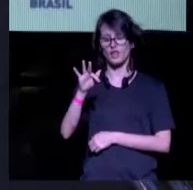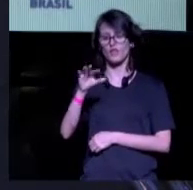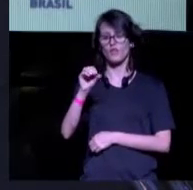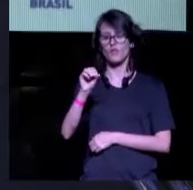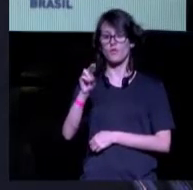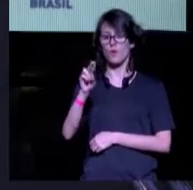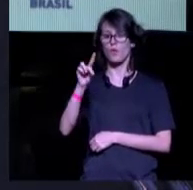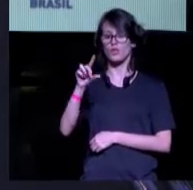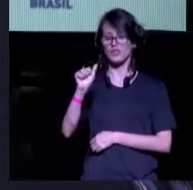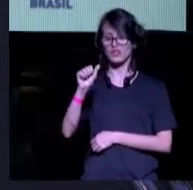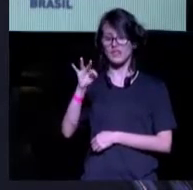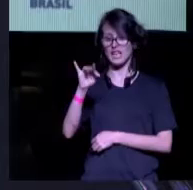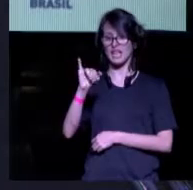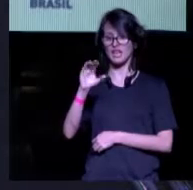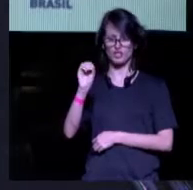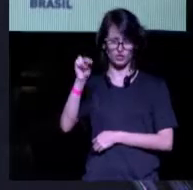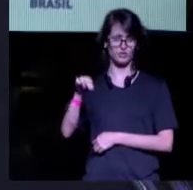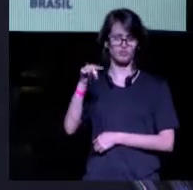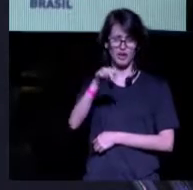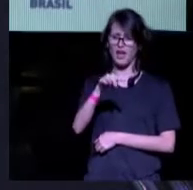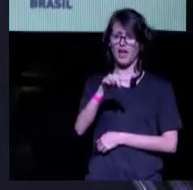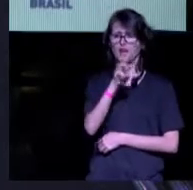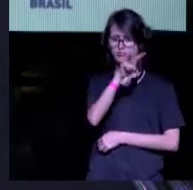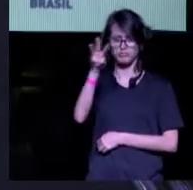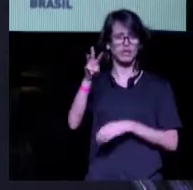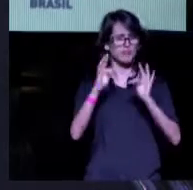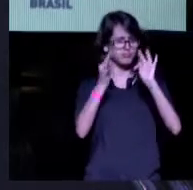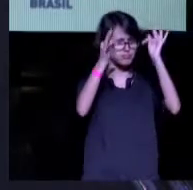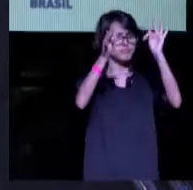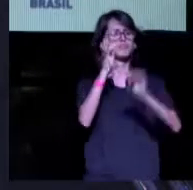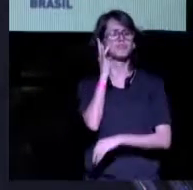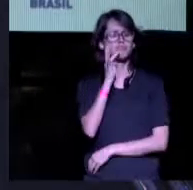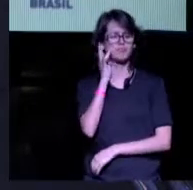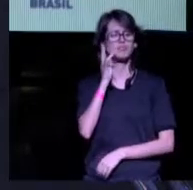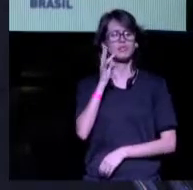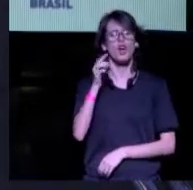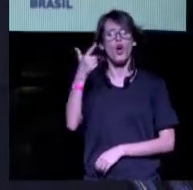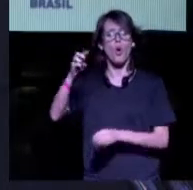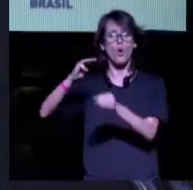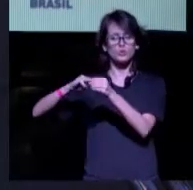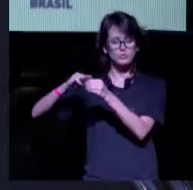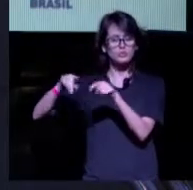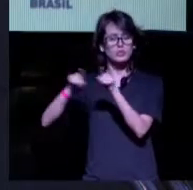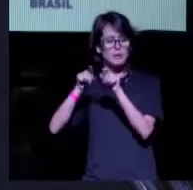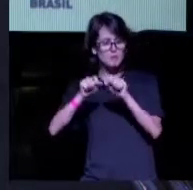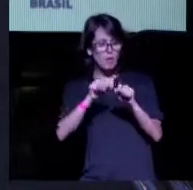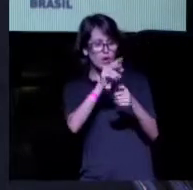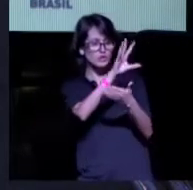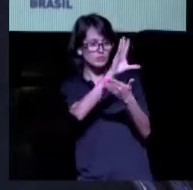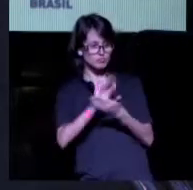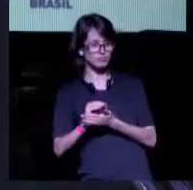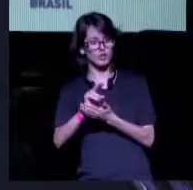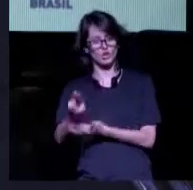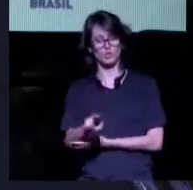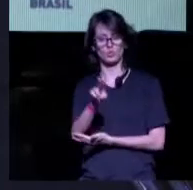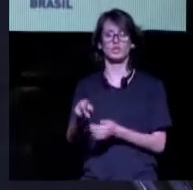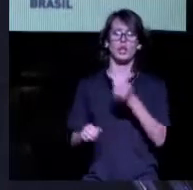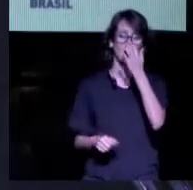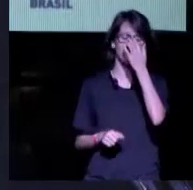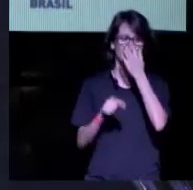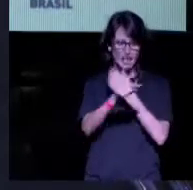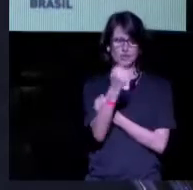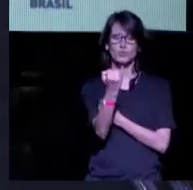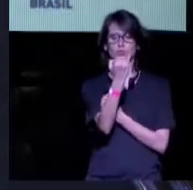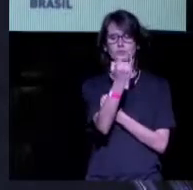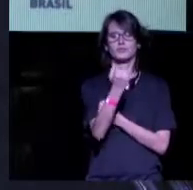legal primeiro que é o pessoal está então é uma plataforma tecnológica que outras pessoas em outros municípios podem utilizar o design acho muito importante